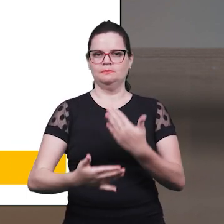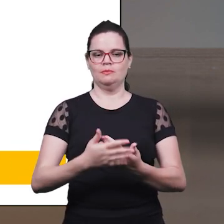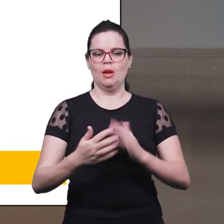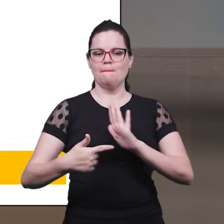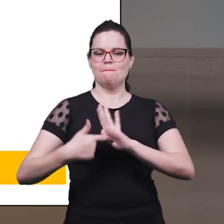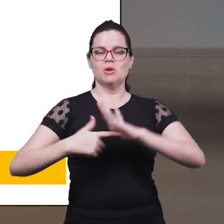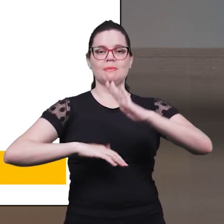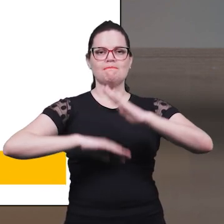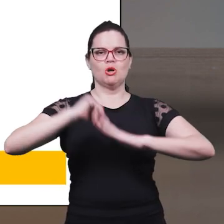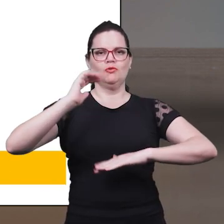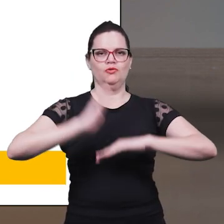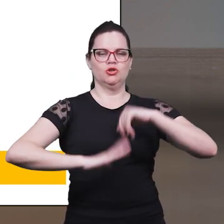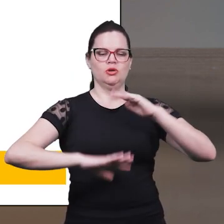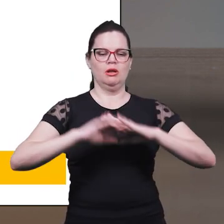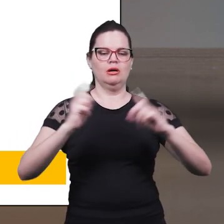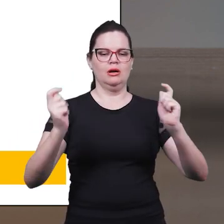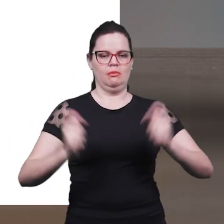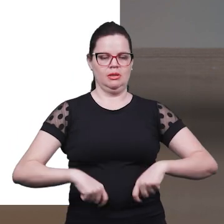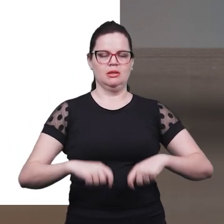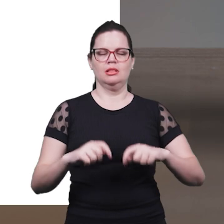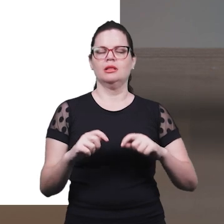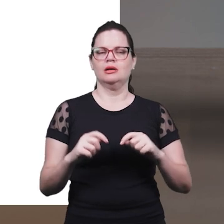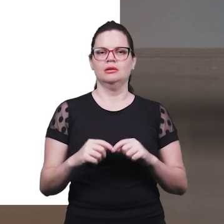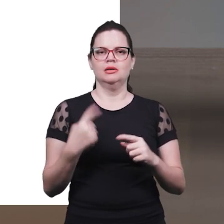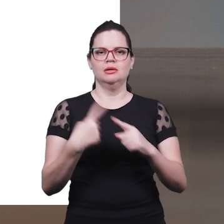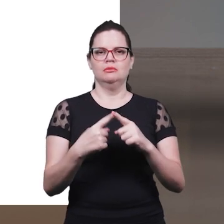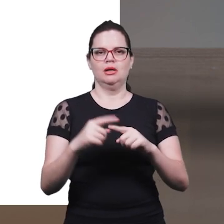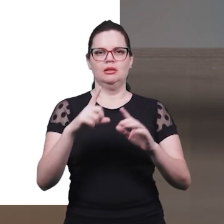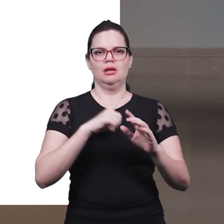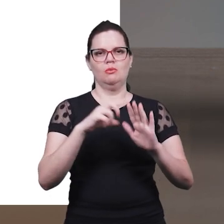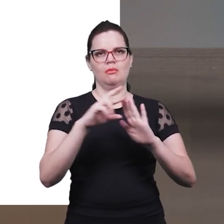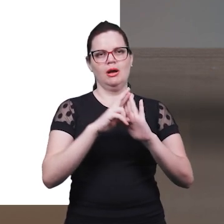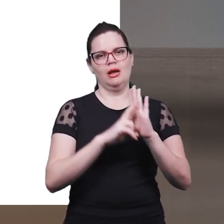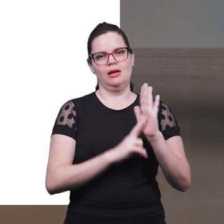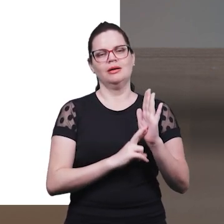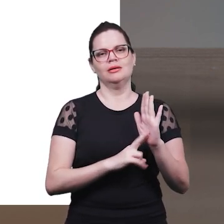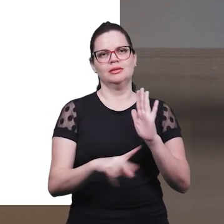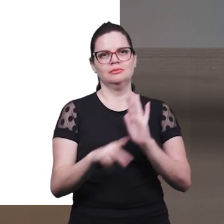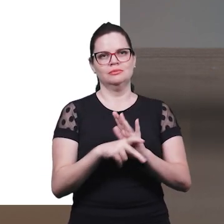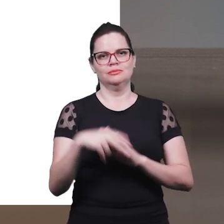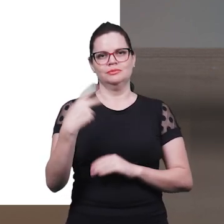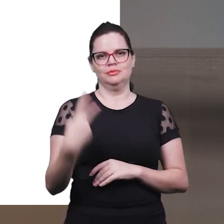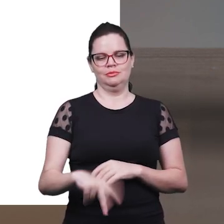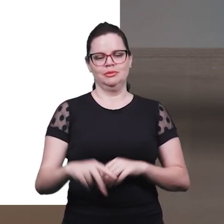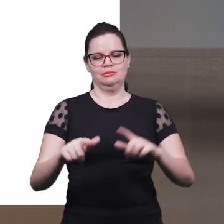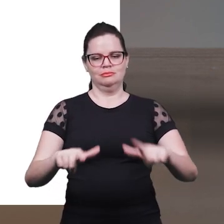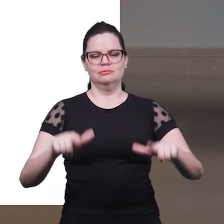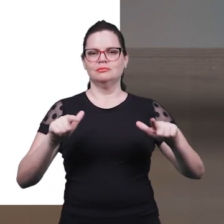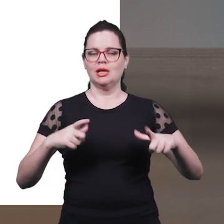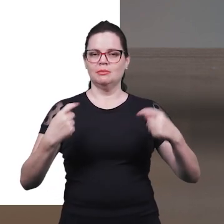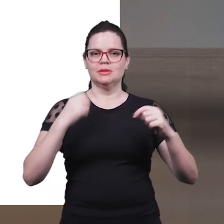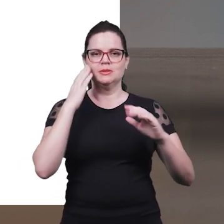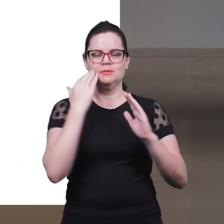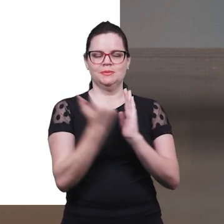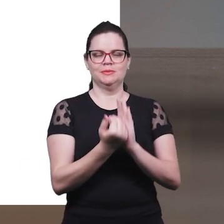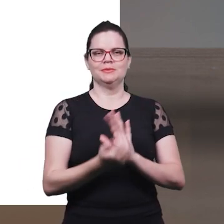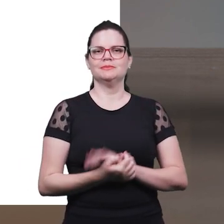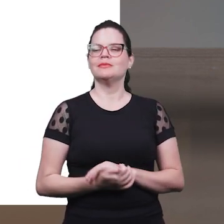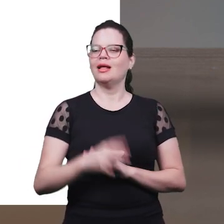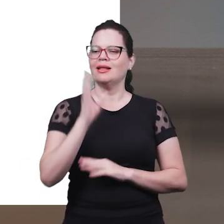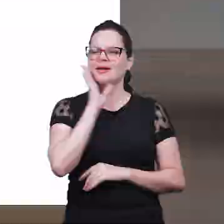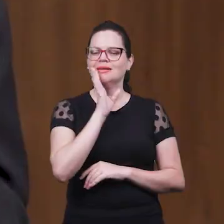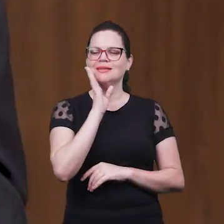dentro de uma regra, dentro de um arcabouço que é próprio do certificado, né? Muito bom, muito